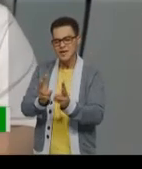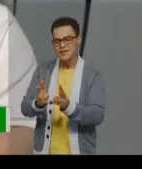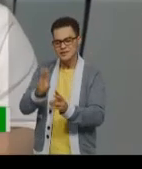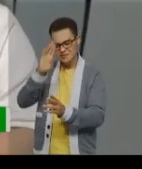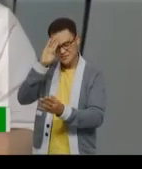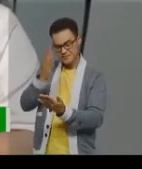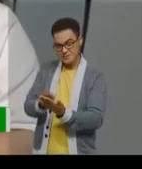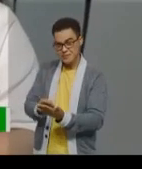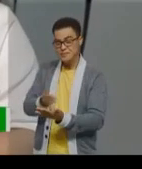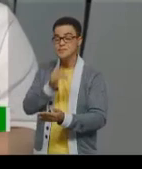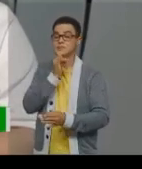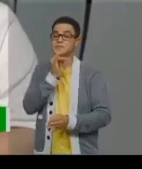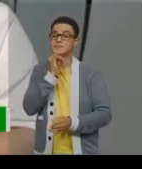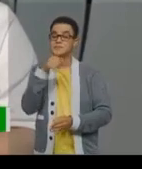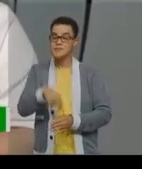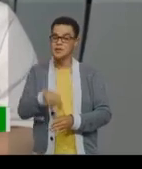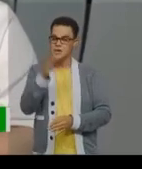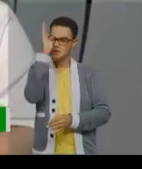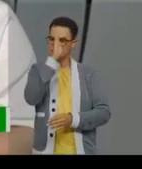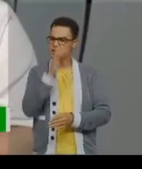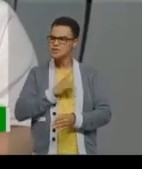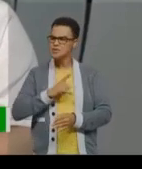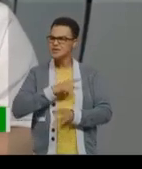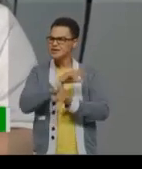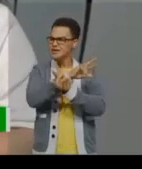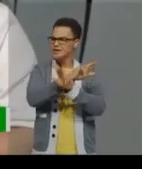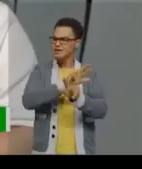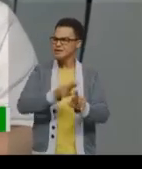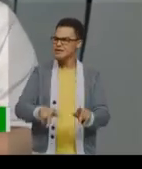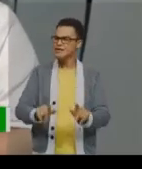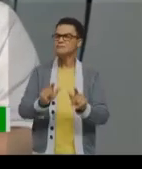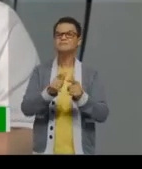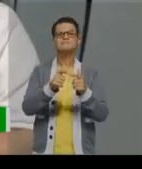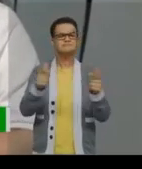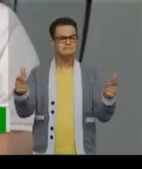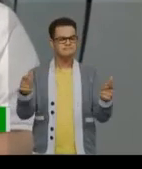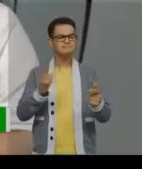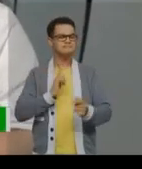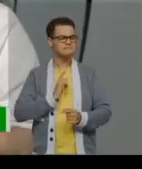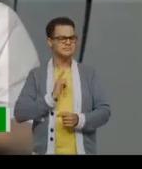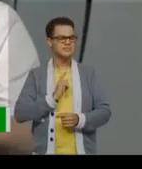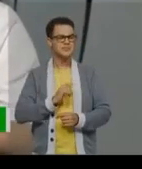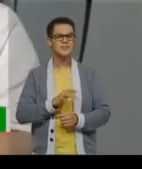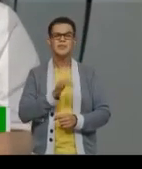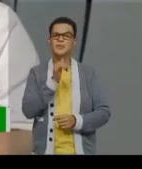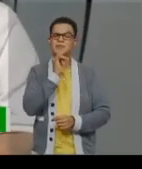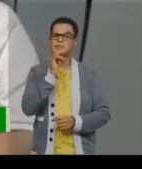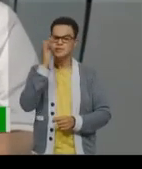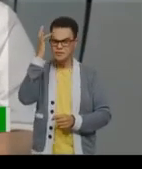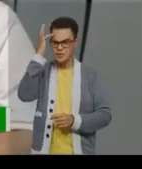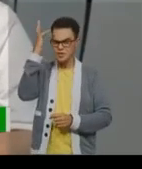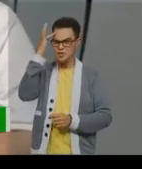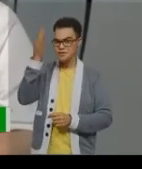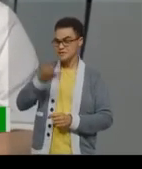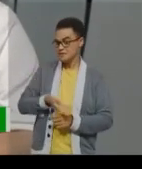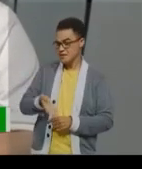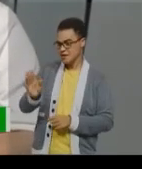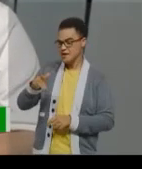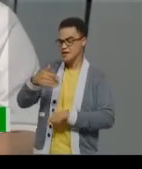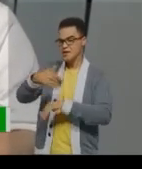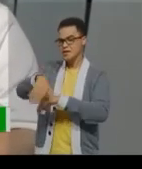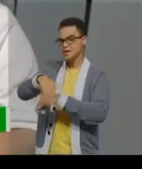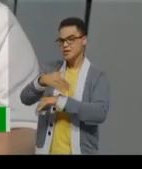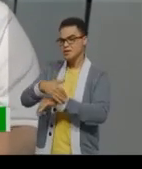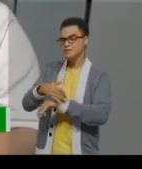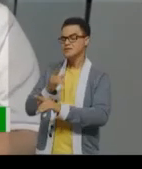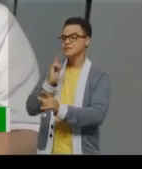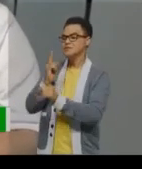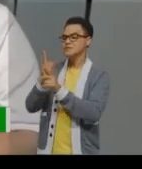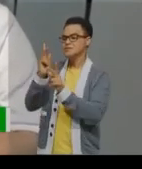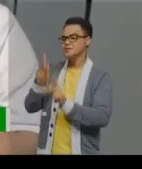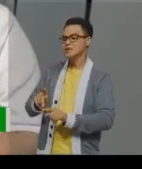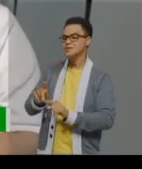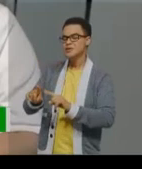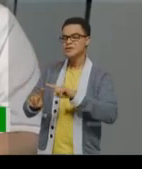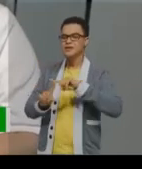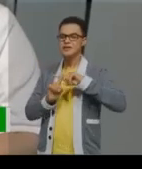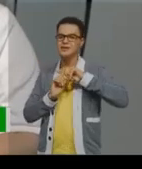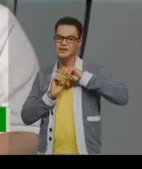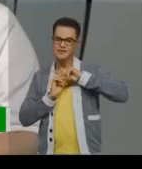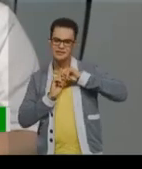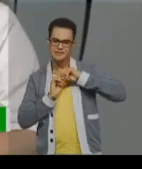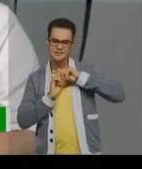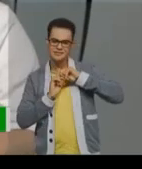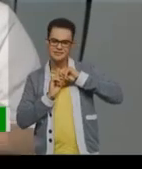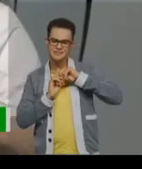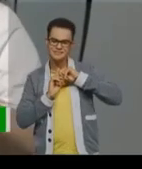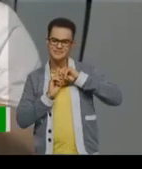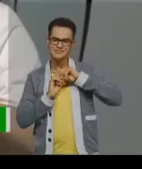nós temos uma diversidade religiosa muito grande. Vamos supor que você sai na rua e você vê uma pessoa com um crucifixo no